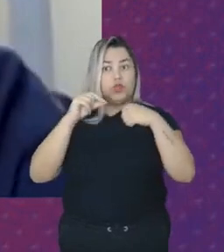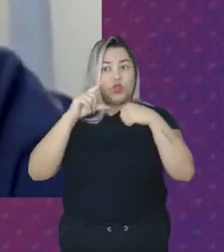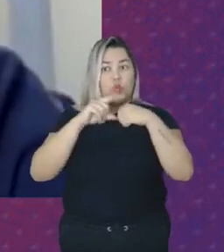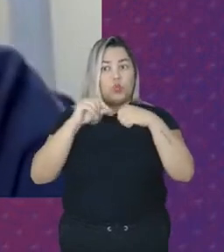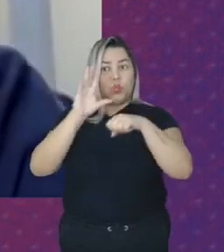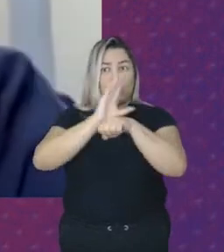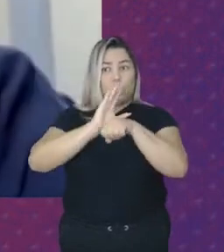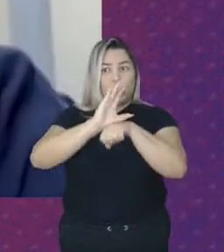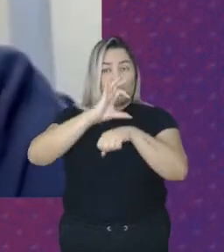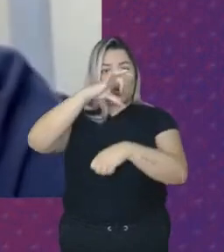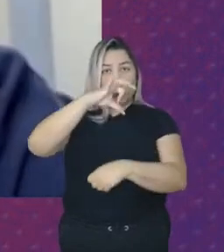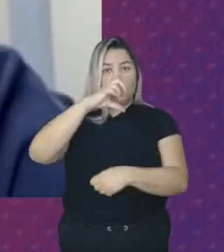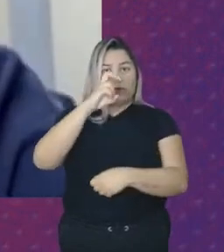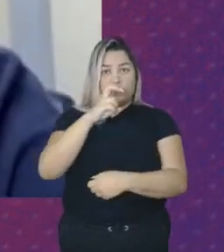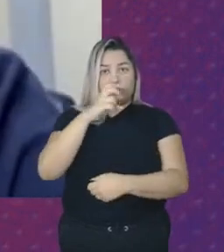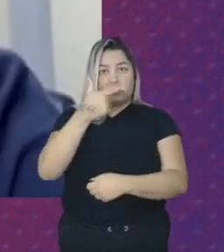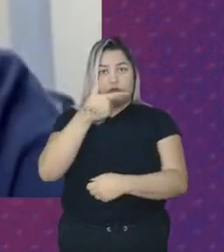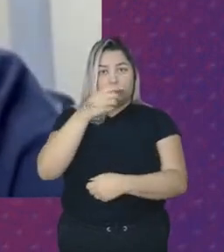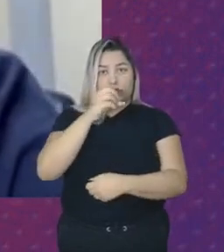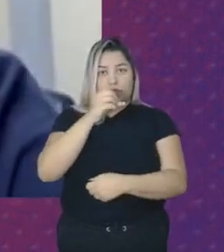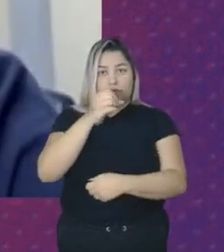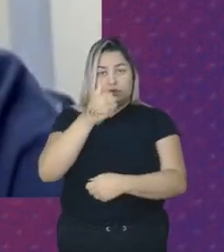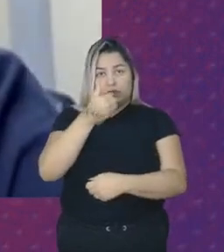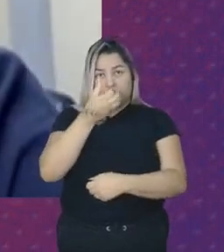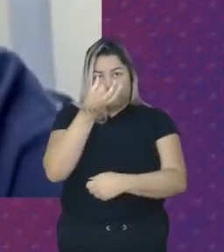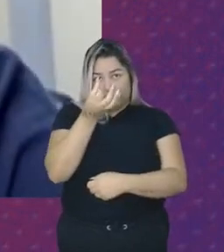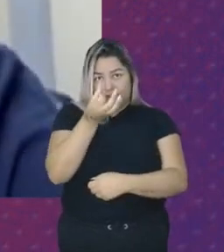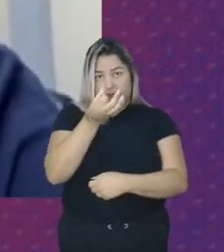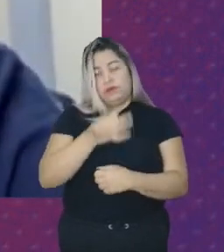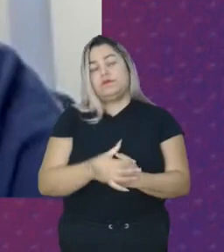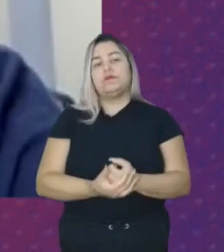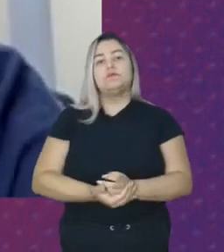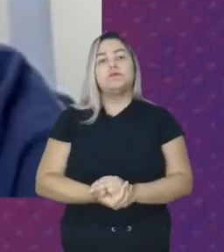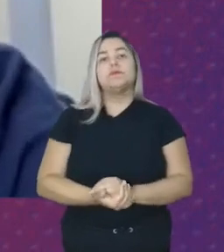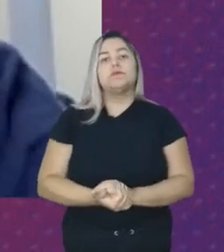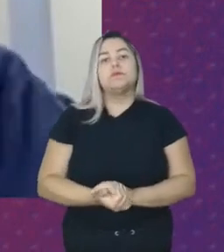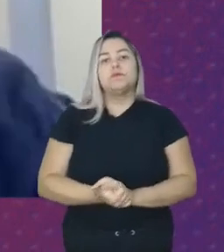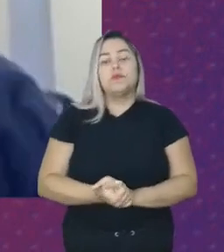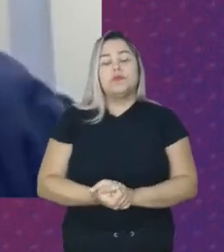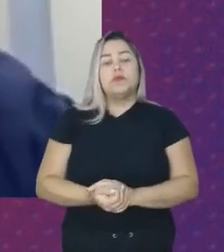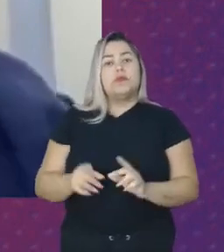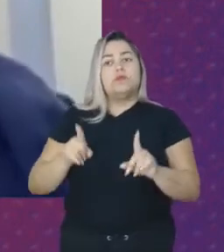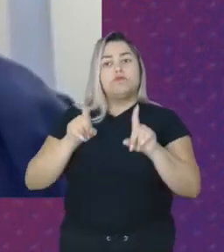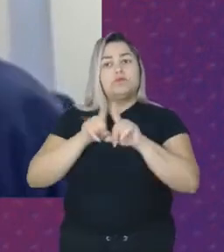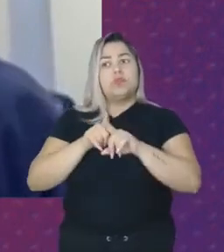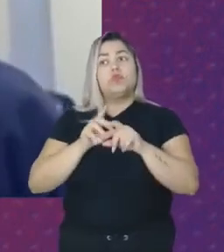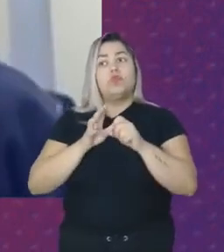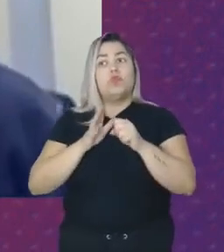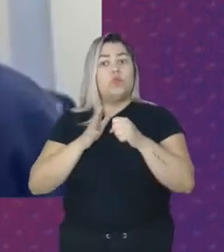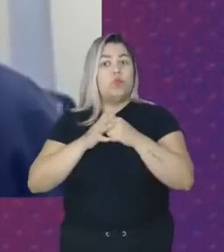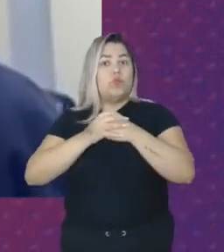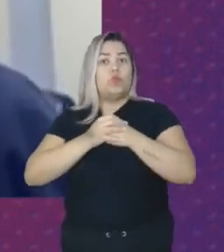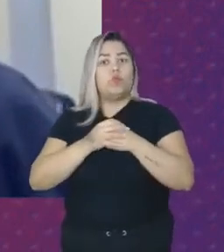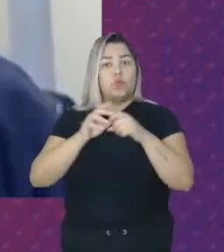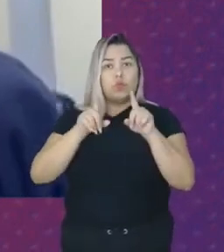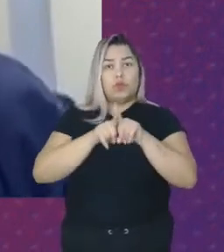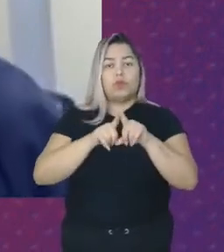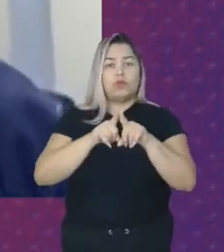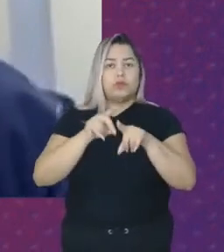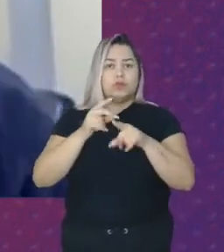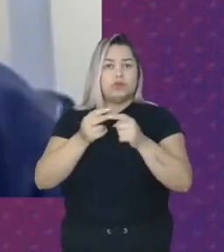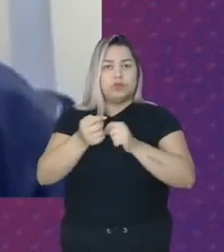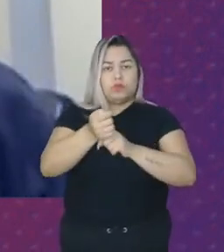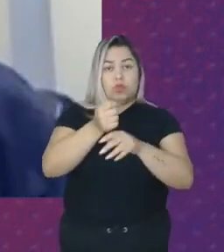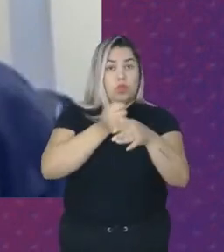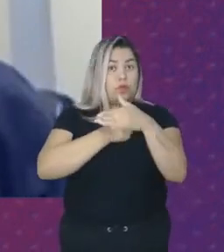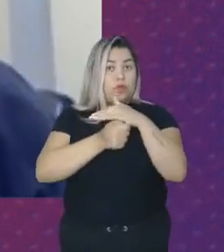Constitucional 95 de 2016, que congelou investimentos para a educação por